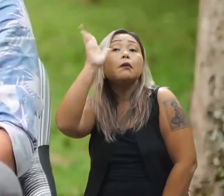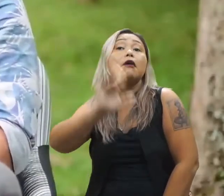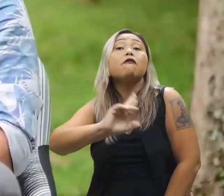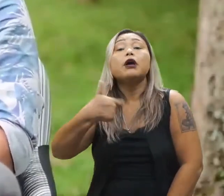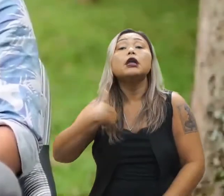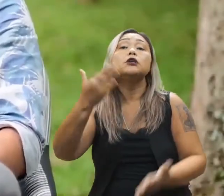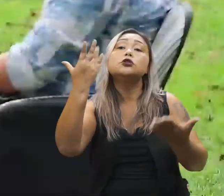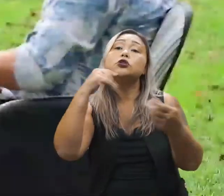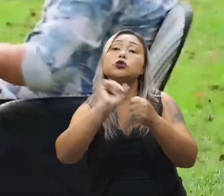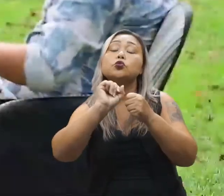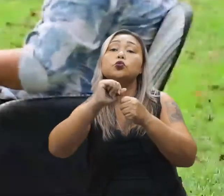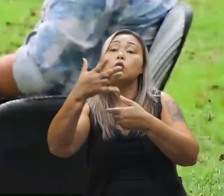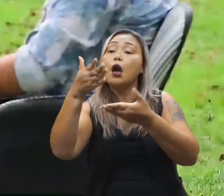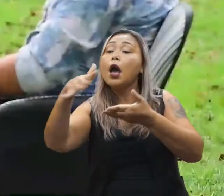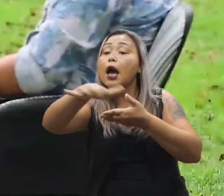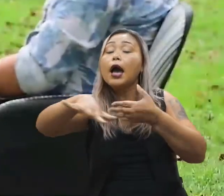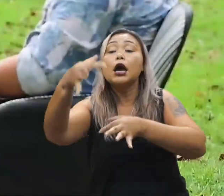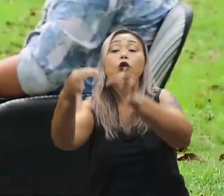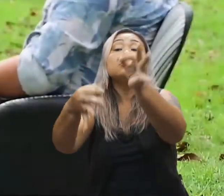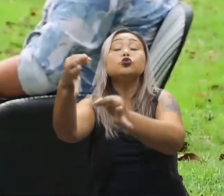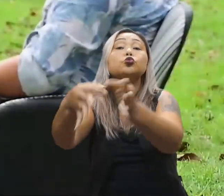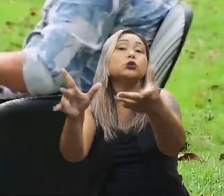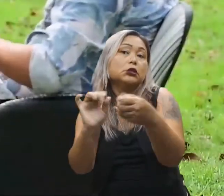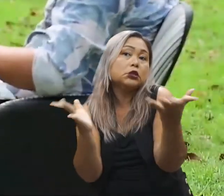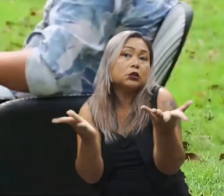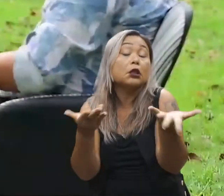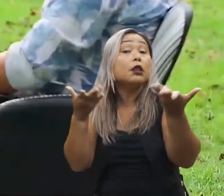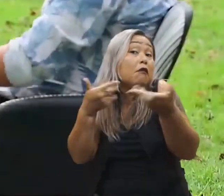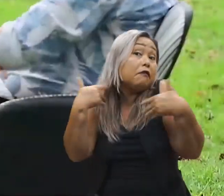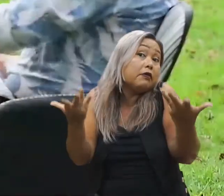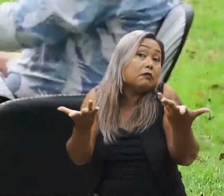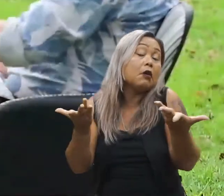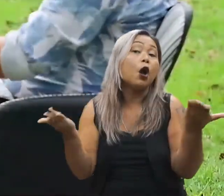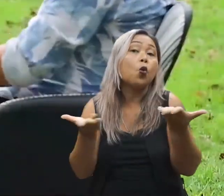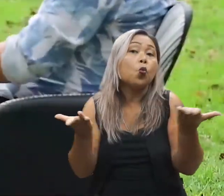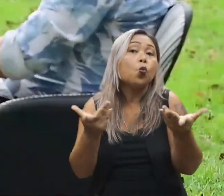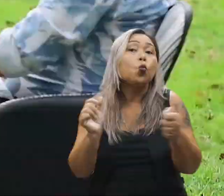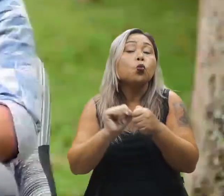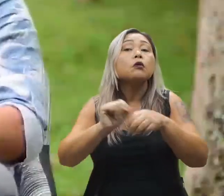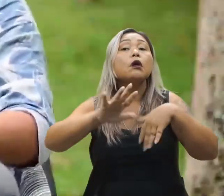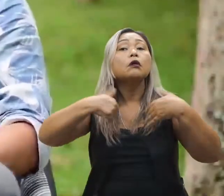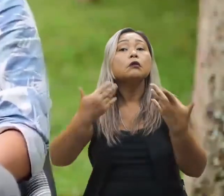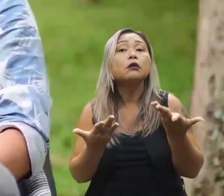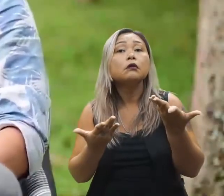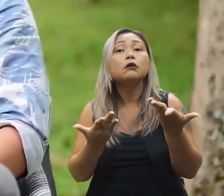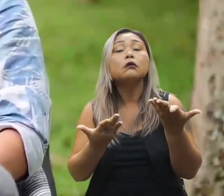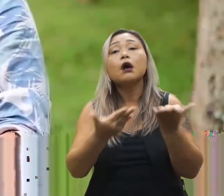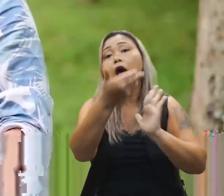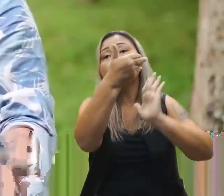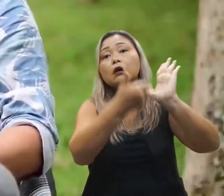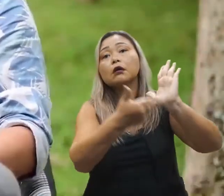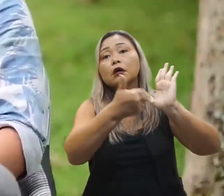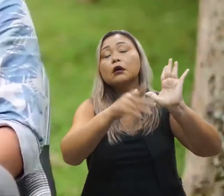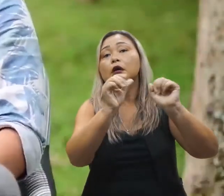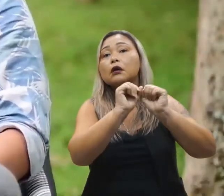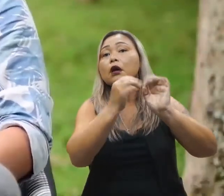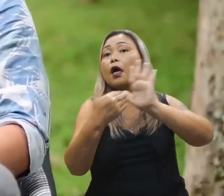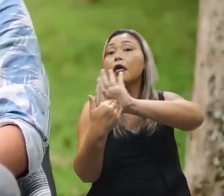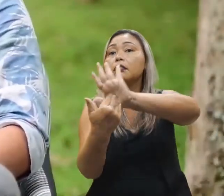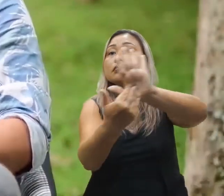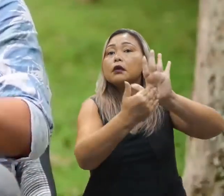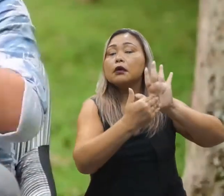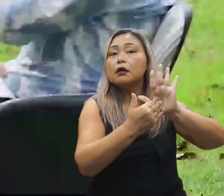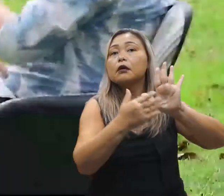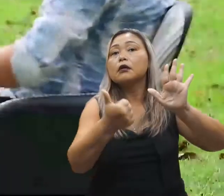direitos humanos, por exemplo. Mas enfim, atualmente, o que está rezando é a cartilha da Declaração de Direitos Humanos, de 10 de